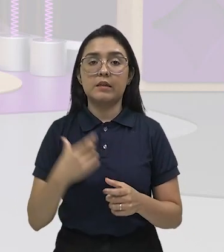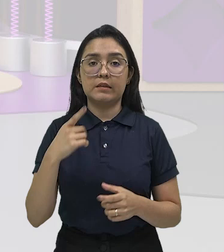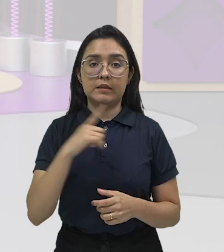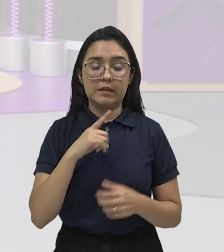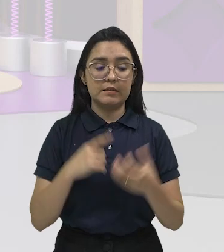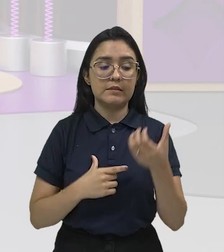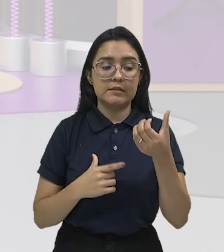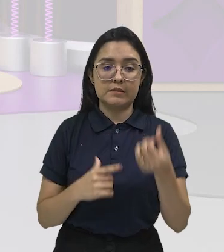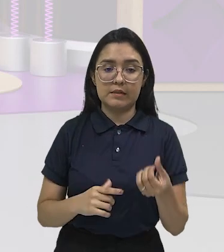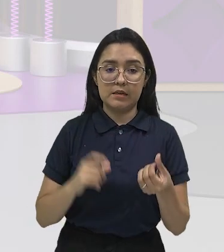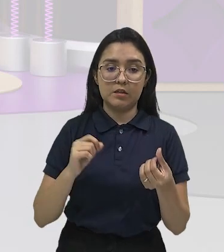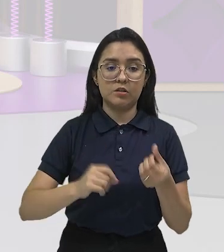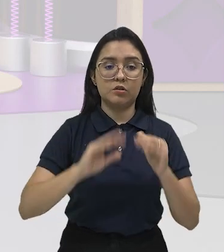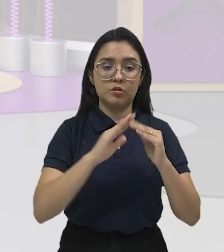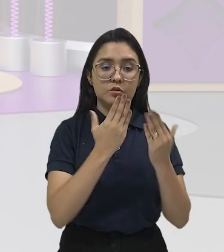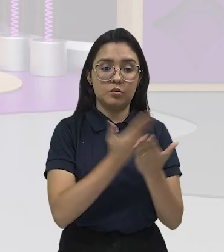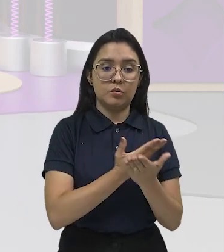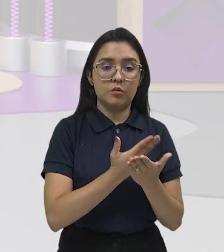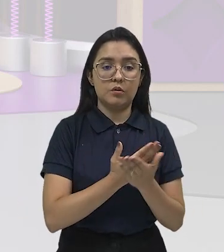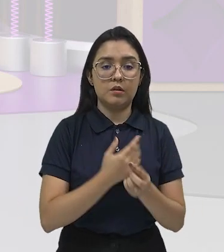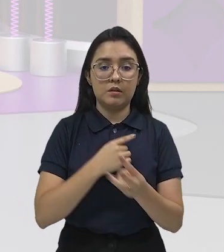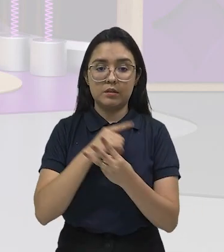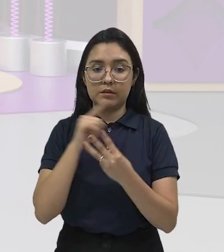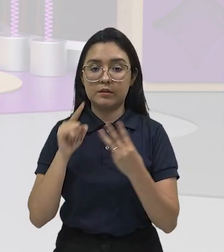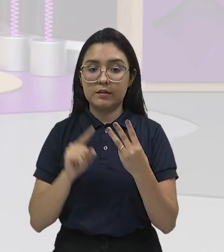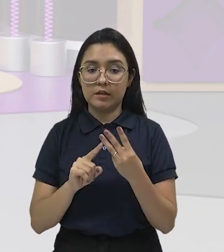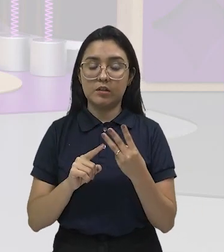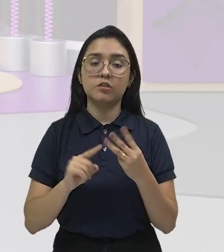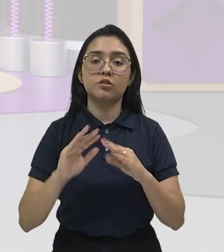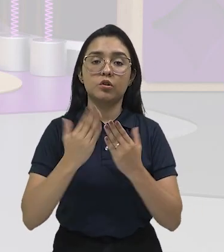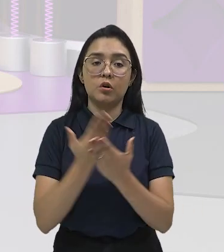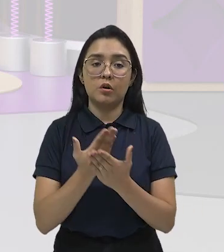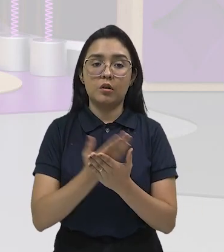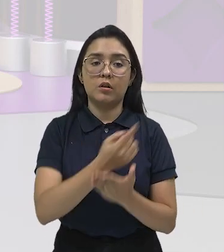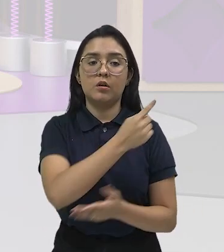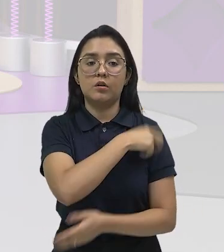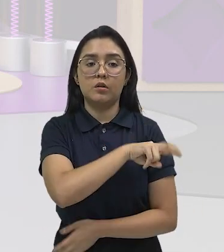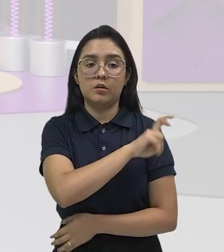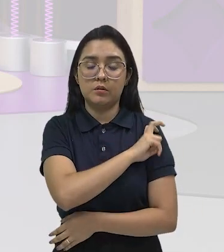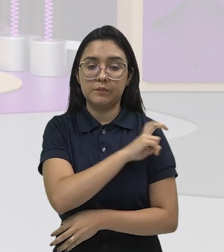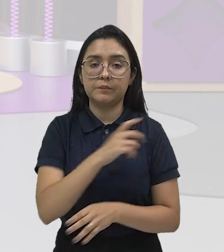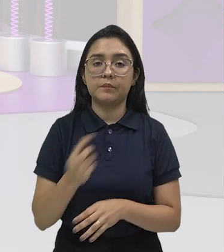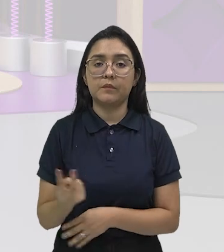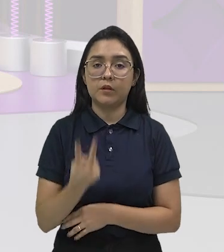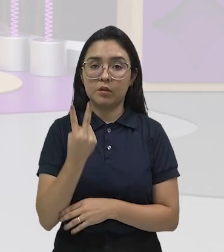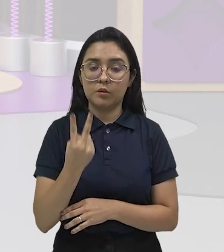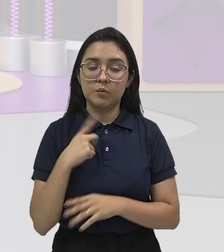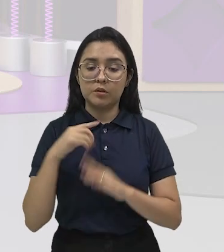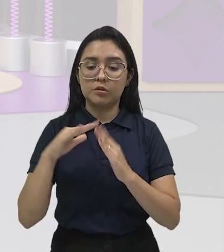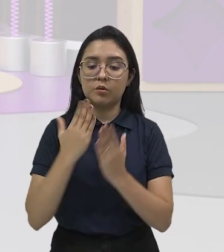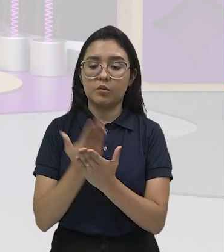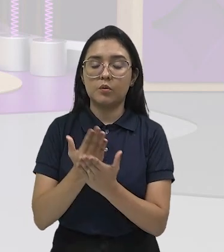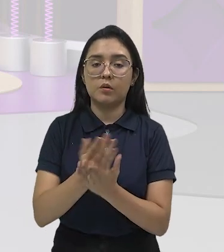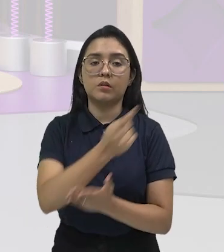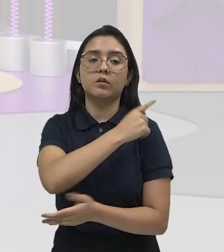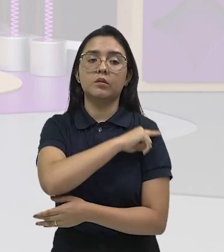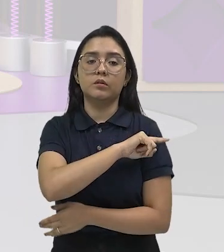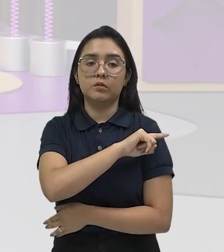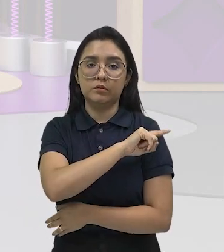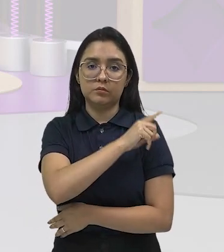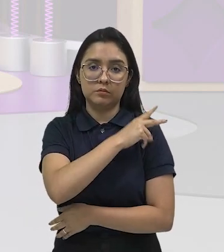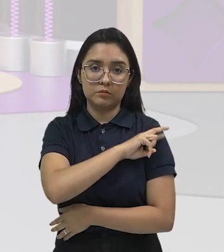primárias, 3 escolas de ensino fundamental 2 e 2 escolas de ensino médio que ele